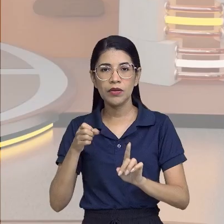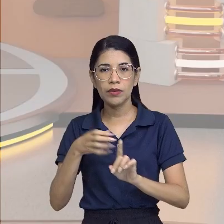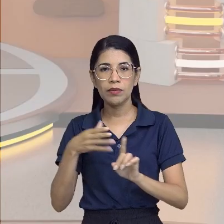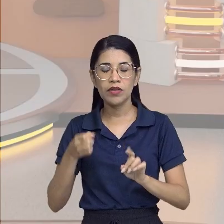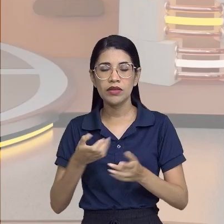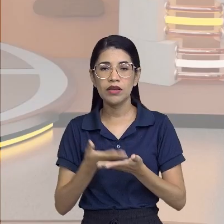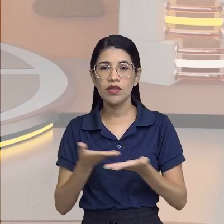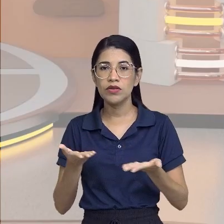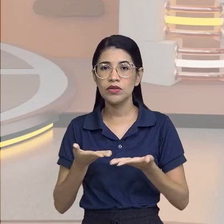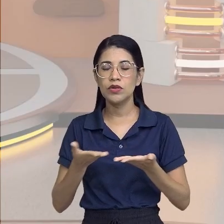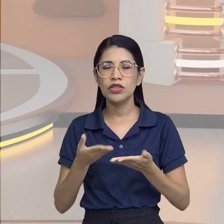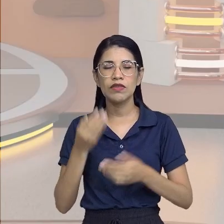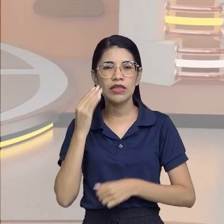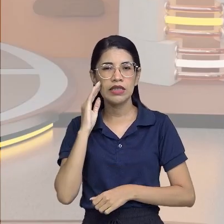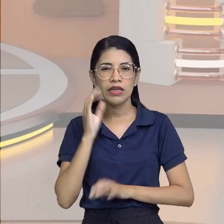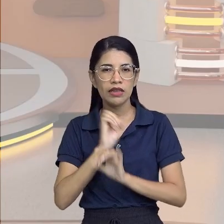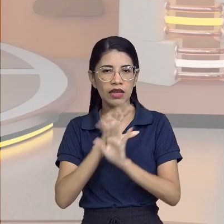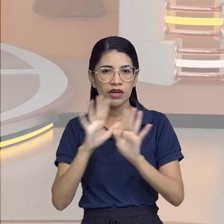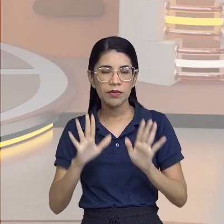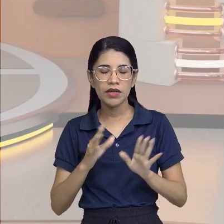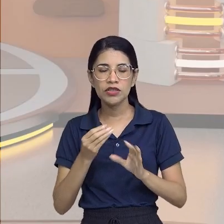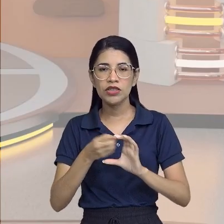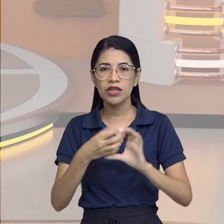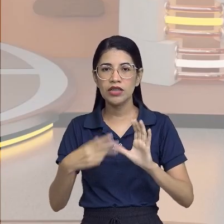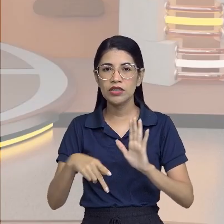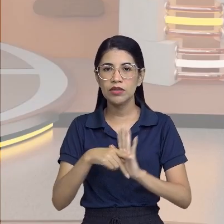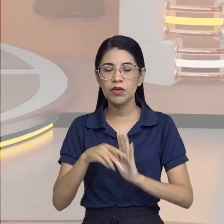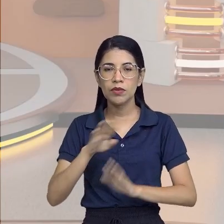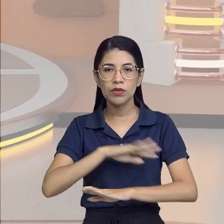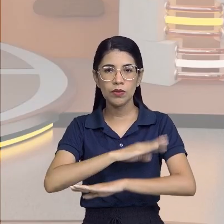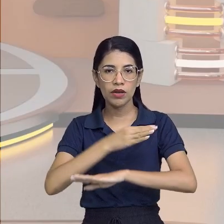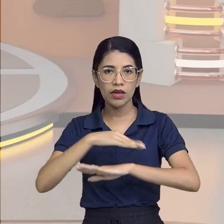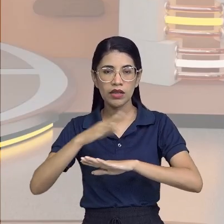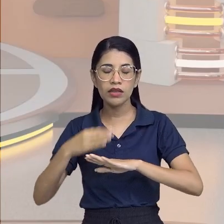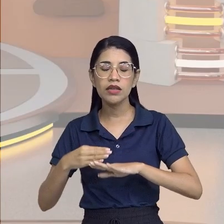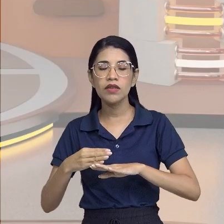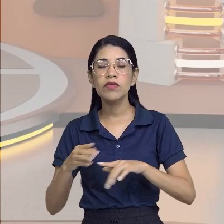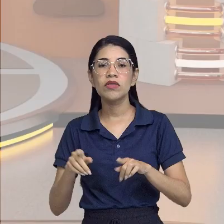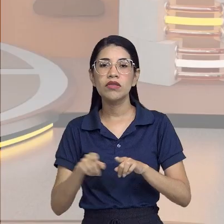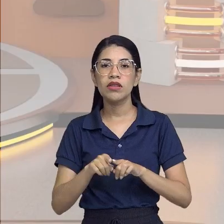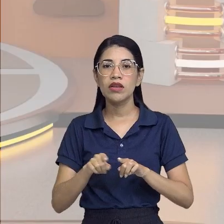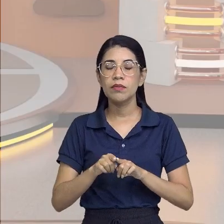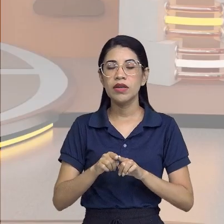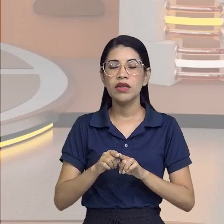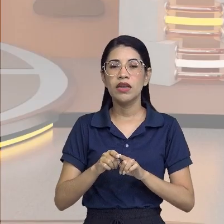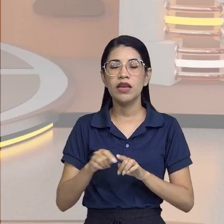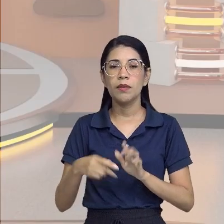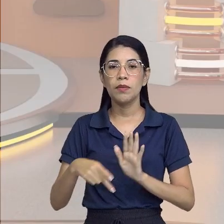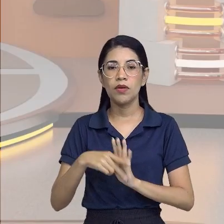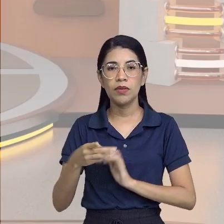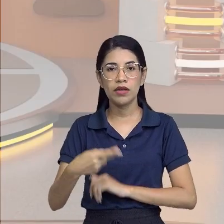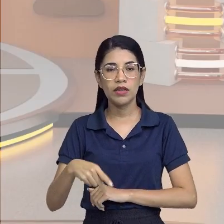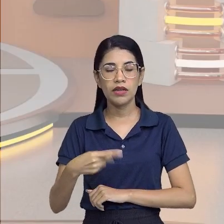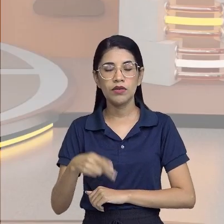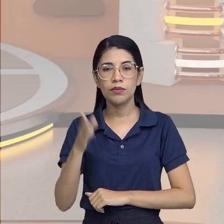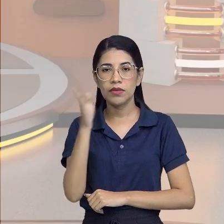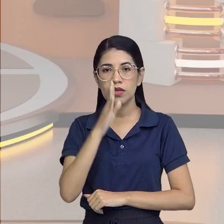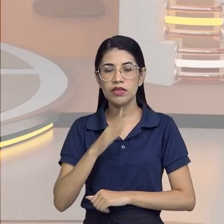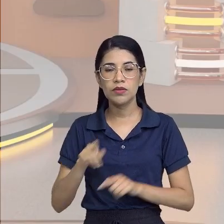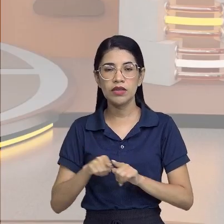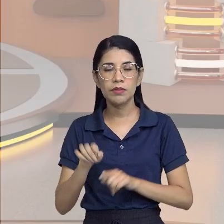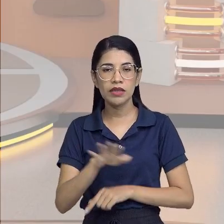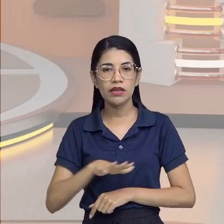aula, pessoal, nós vamos compreender ali sobre características do relevo, né, características do relevo do nosso país e também da